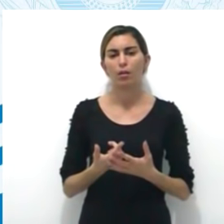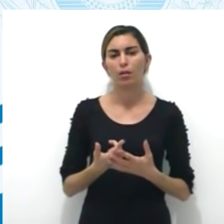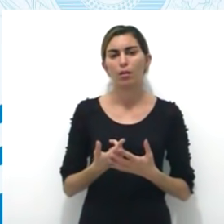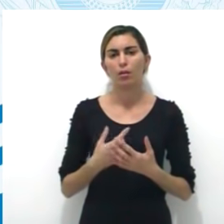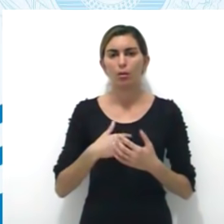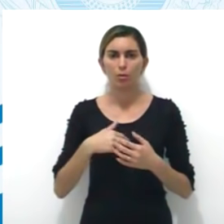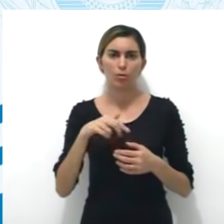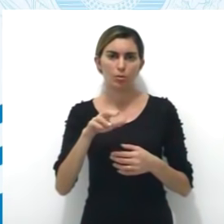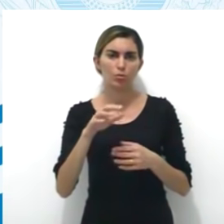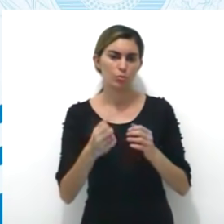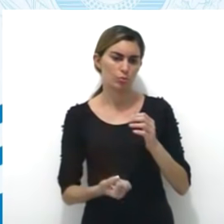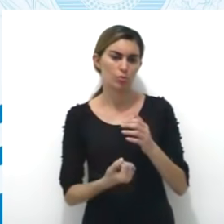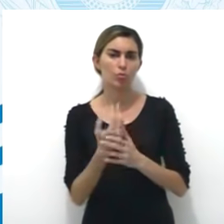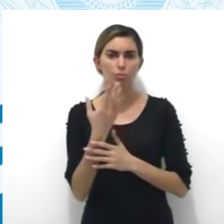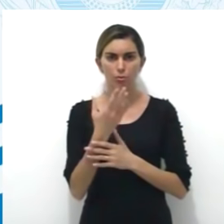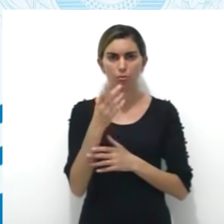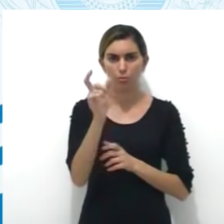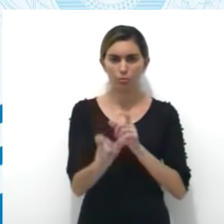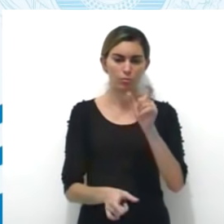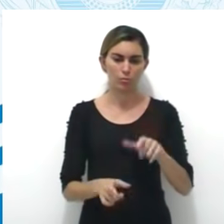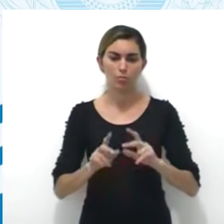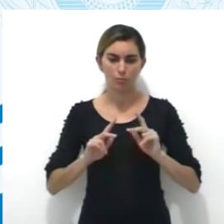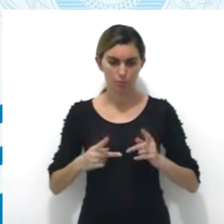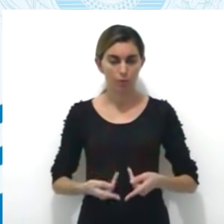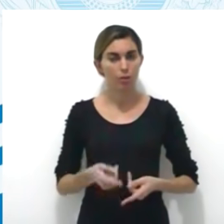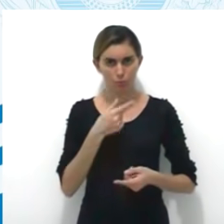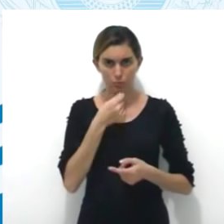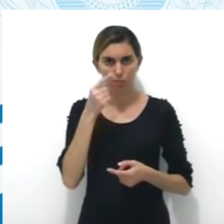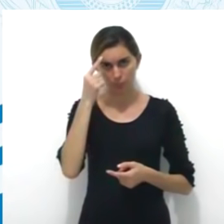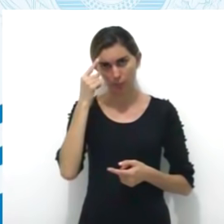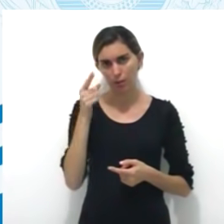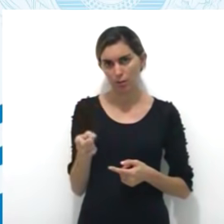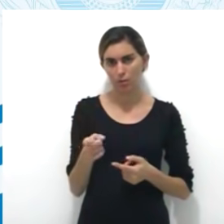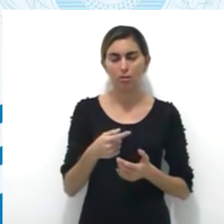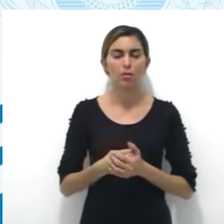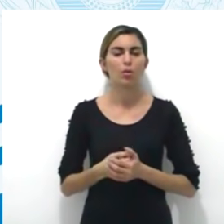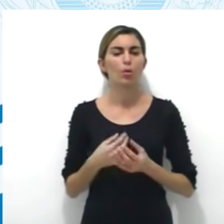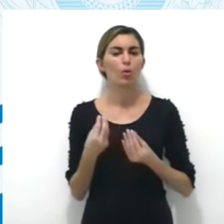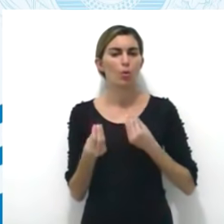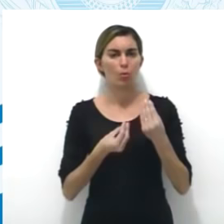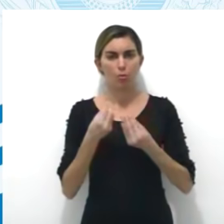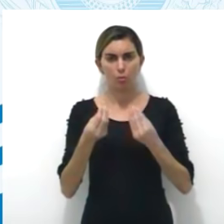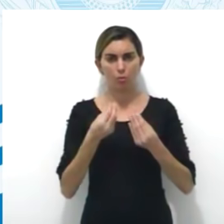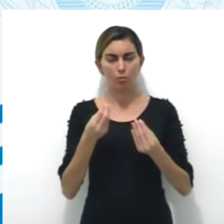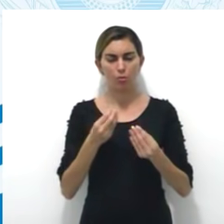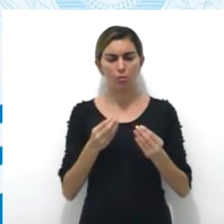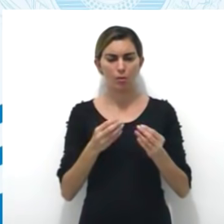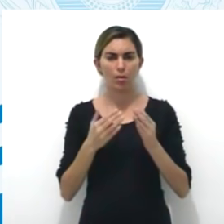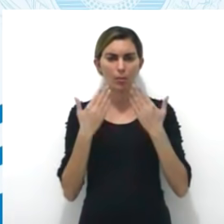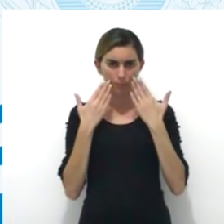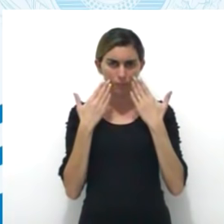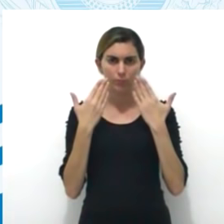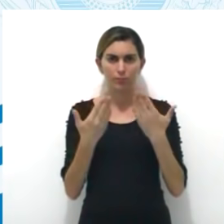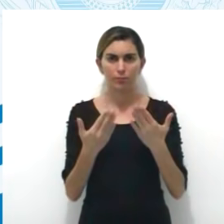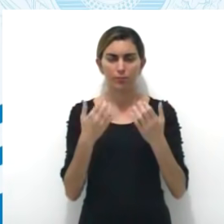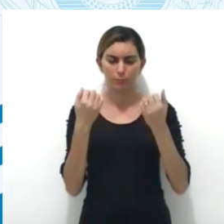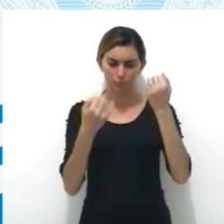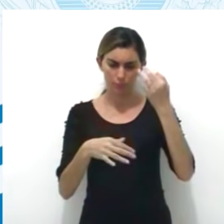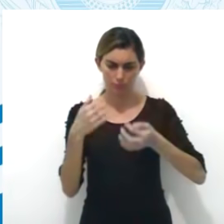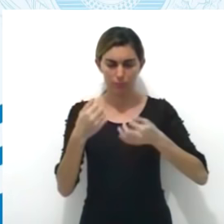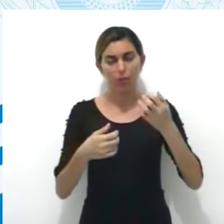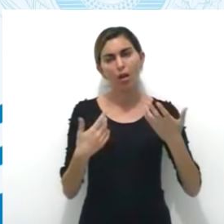existentes, né, para o surgimento dos seres humanos, vamos realizar aí uma breve